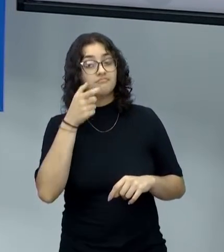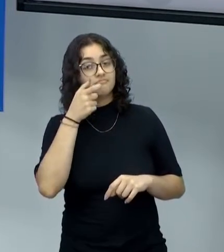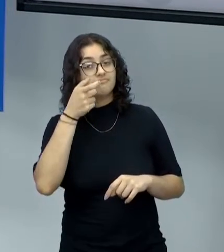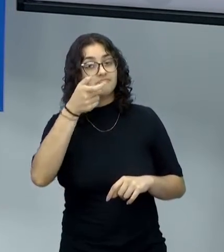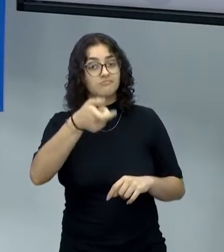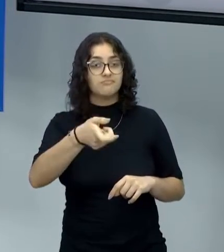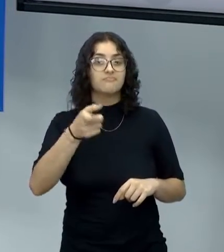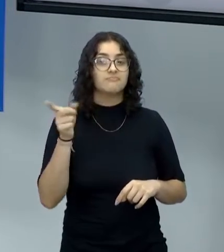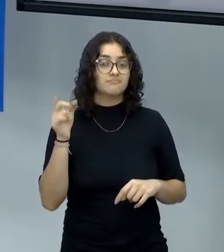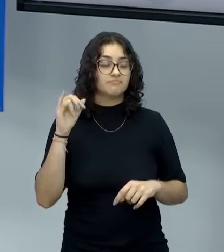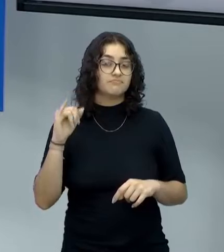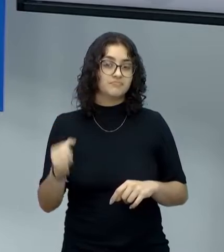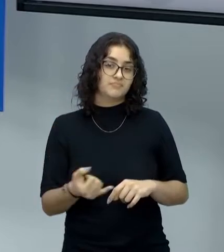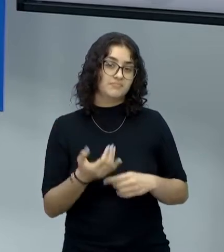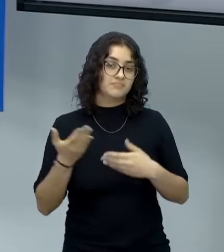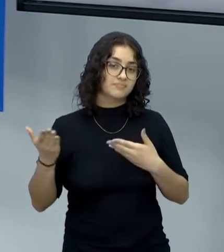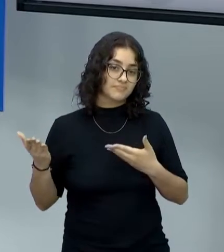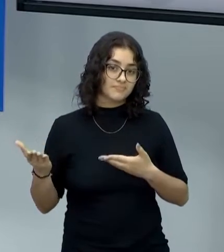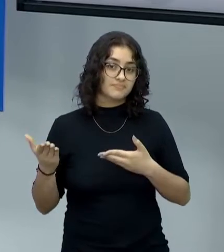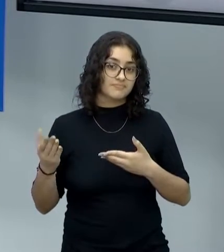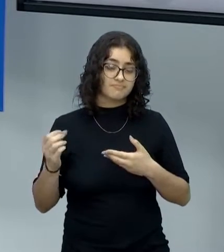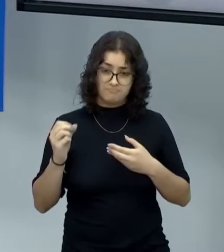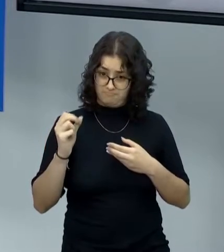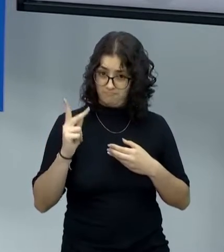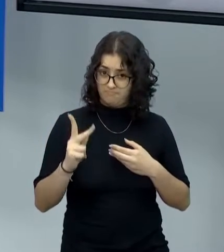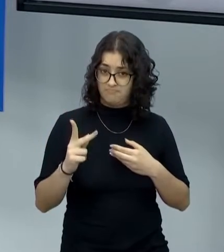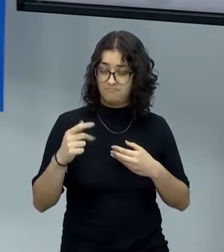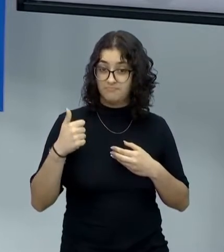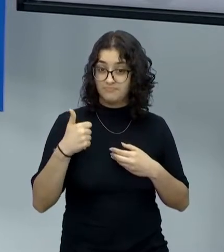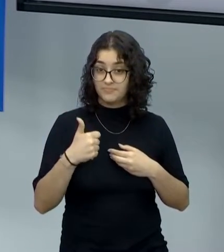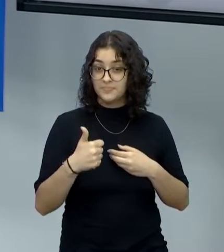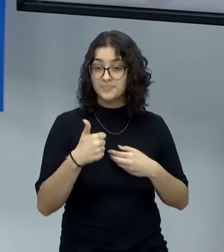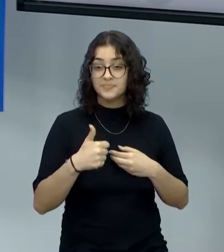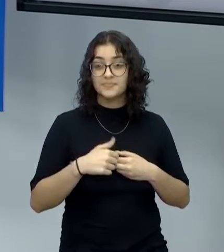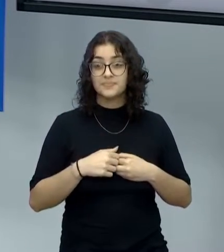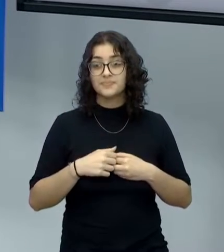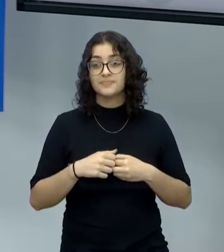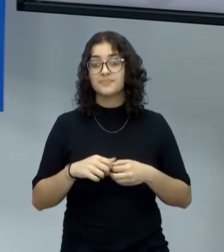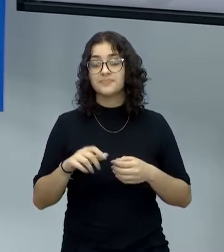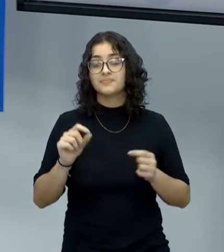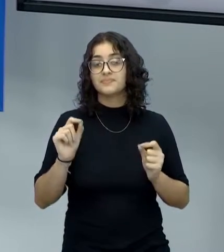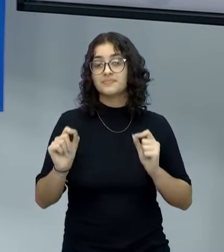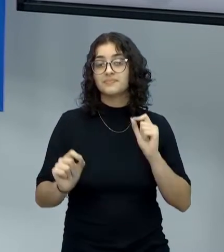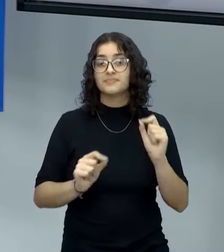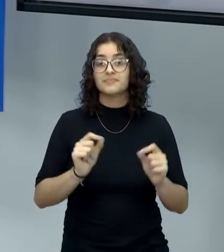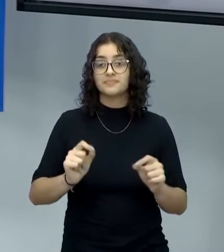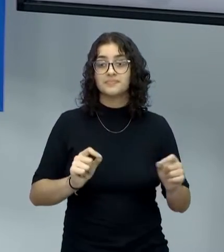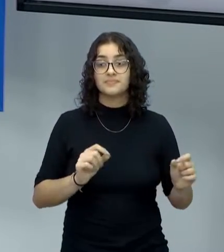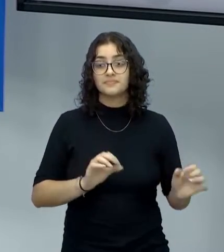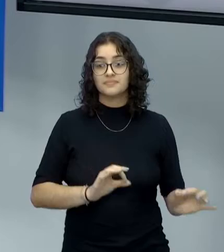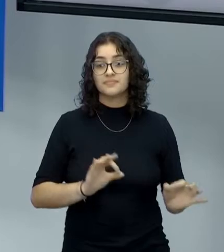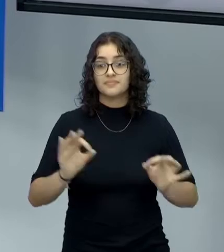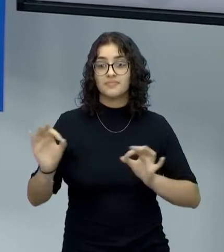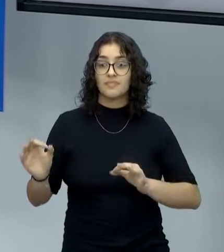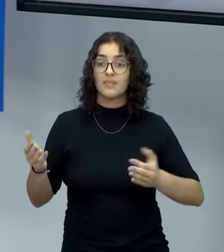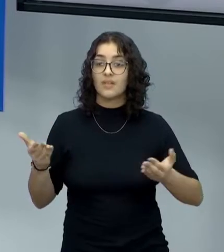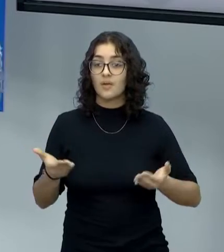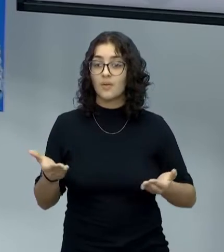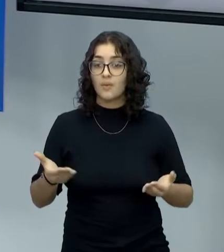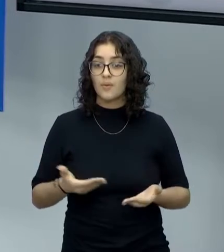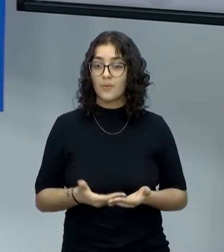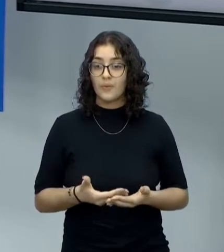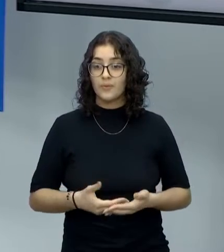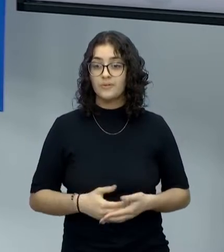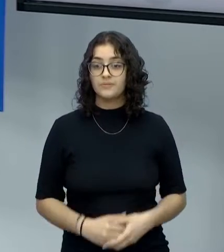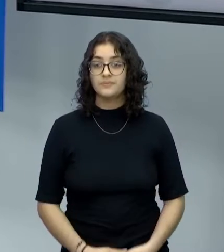interessante. Vale a pena conferir. Joia? Vamos lá ver o que nós veremos, o que nós abordaremos na